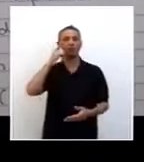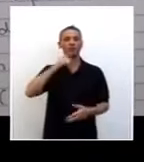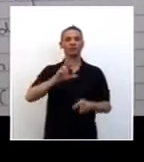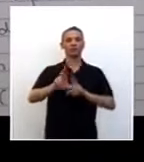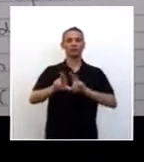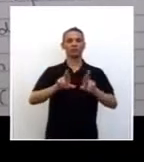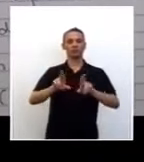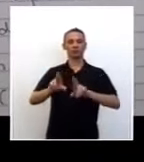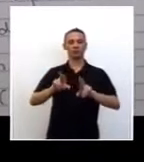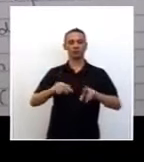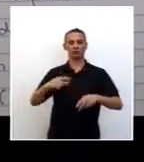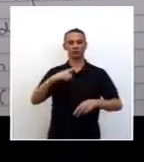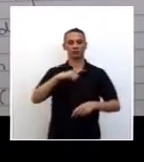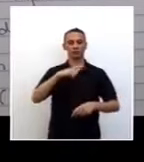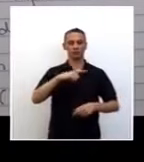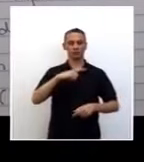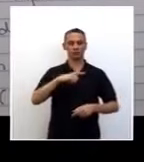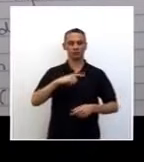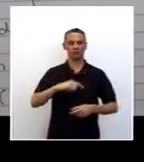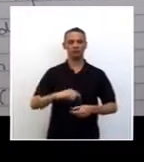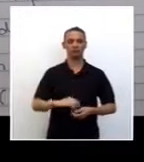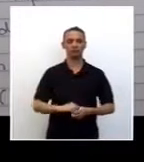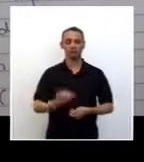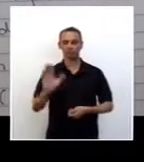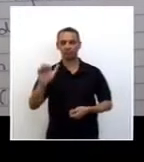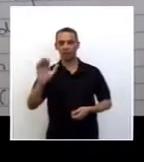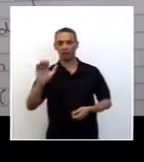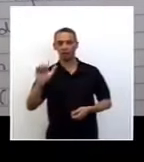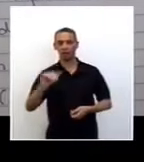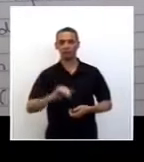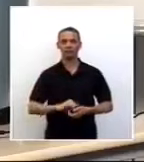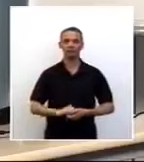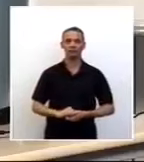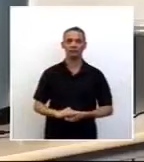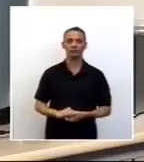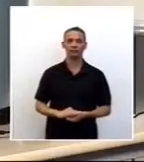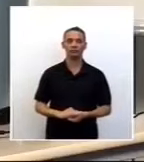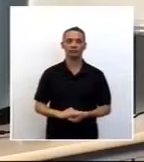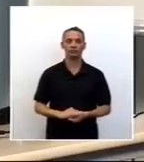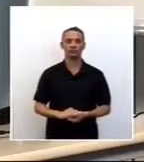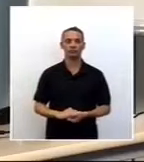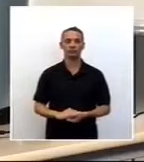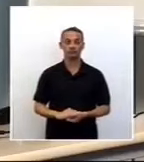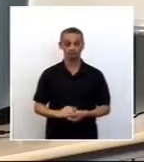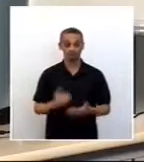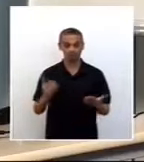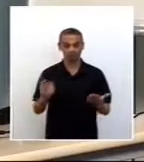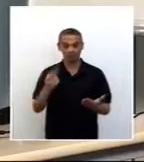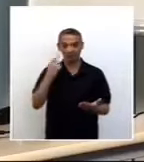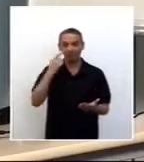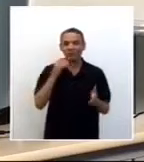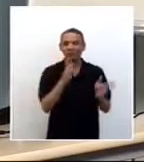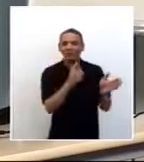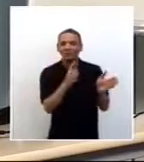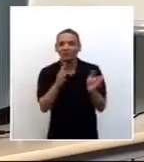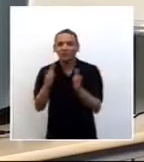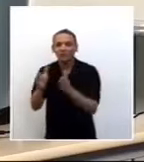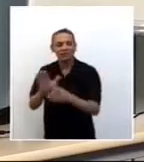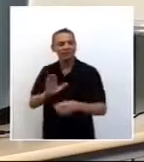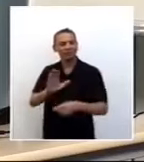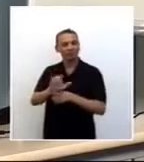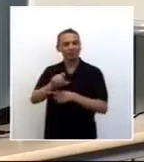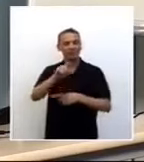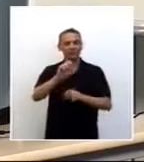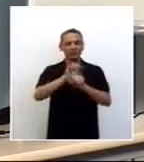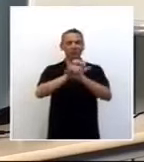para responder as questões sozinhos Bye Bye I é bem Espero que o vídeo ajude